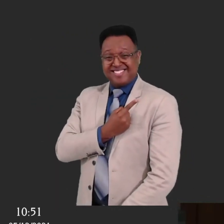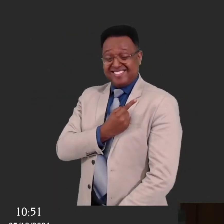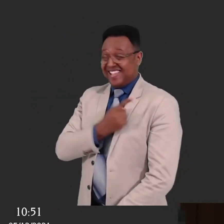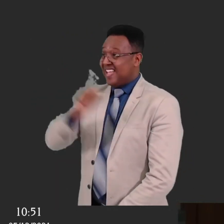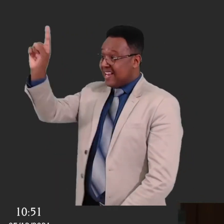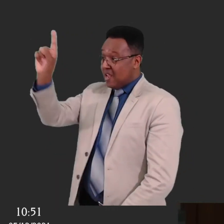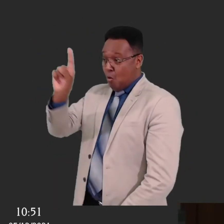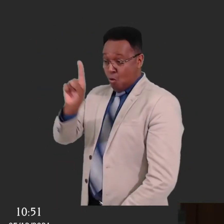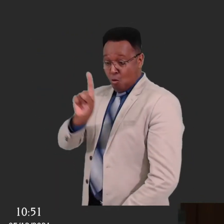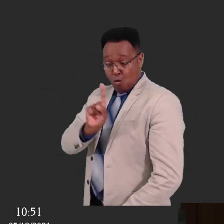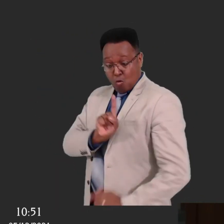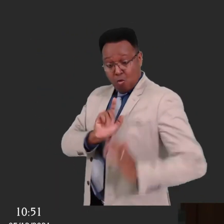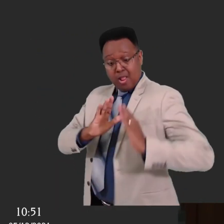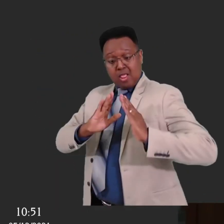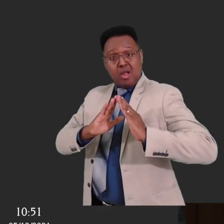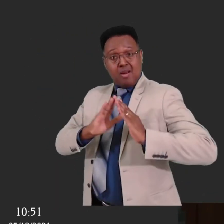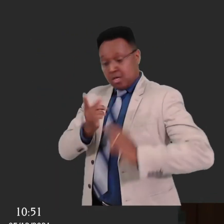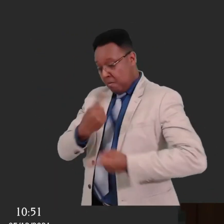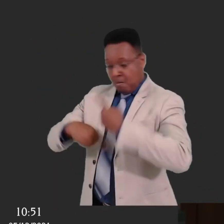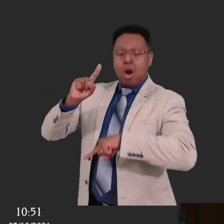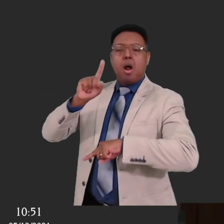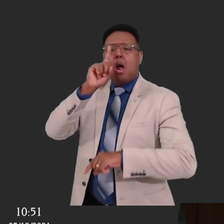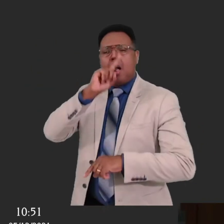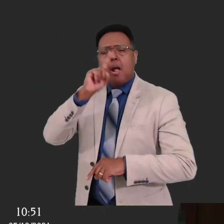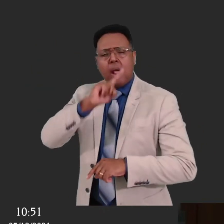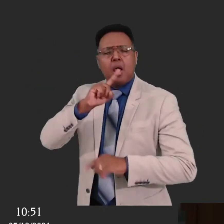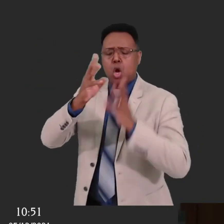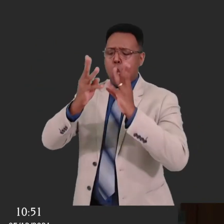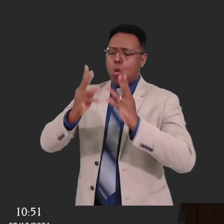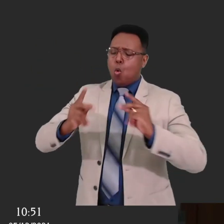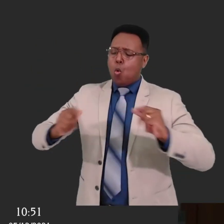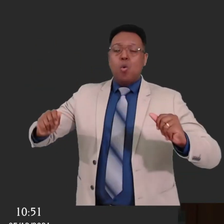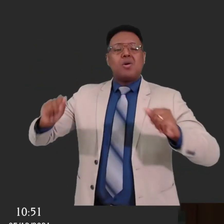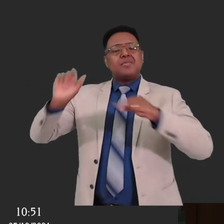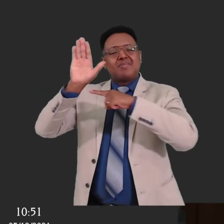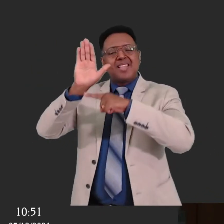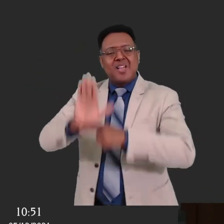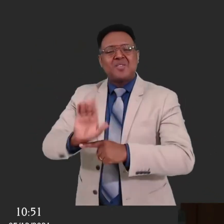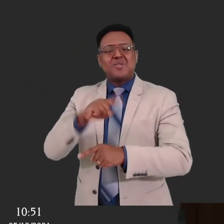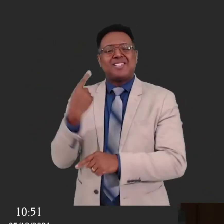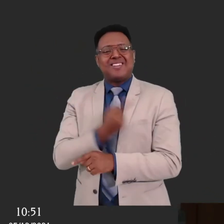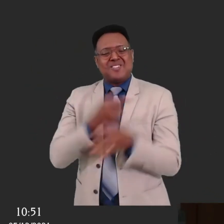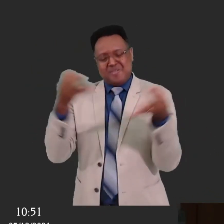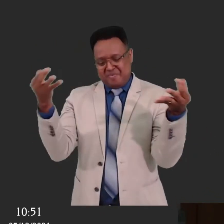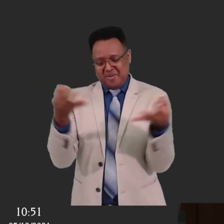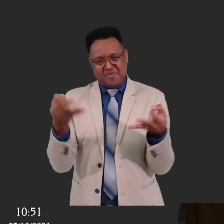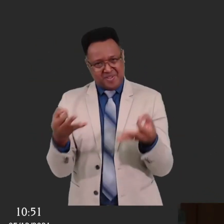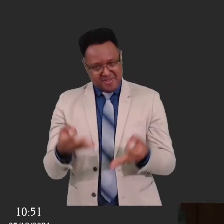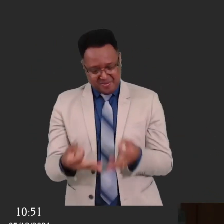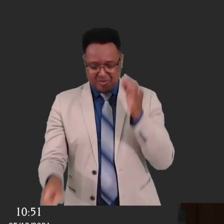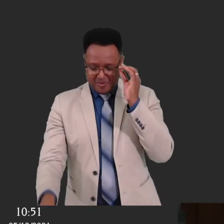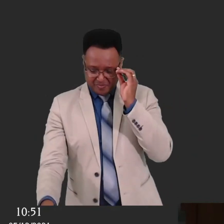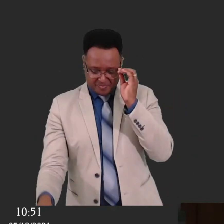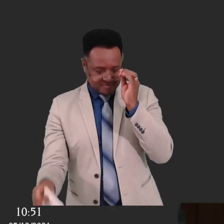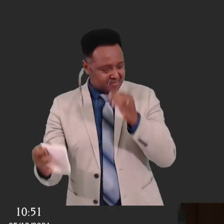nós, nos justifica dos nossos erros e nos aperfeiçoa nele, fazendo com que em